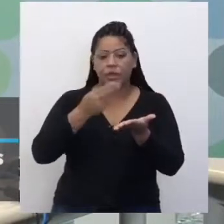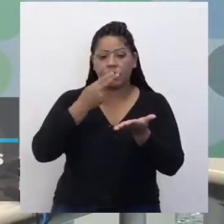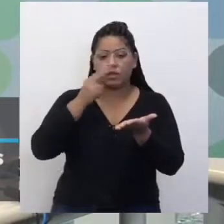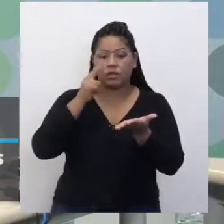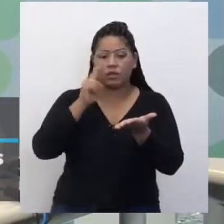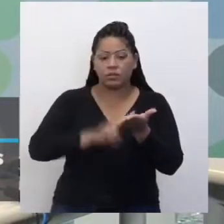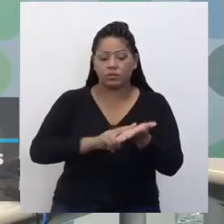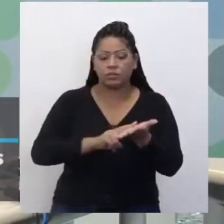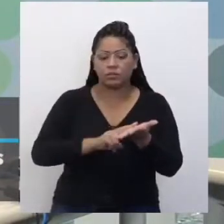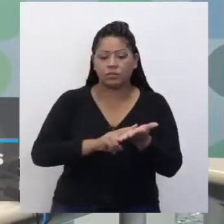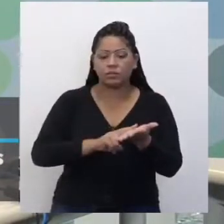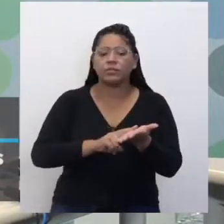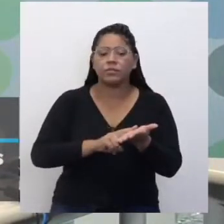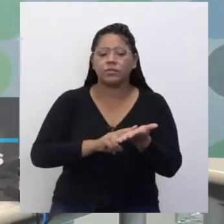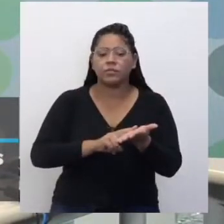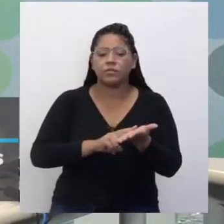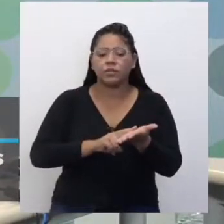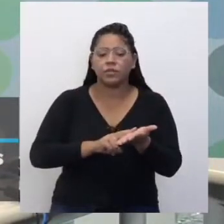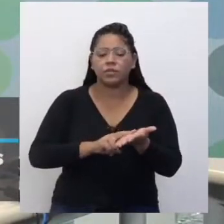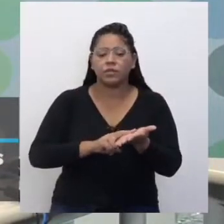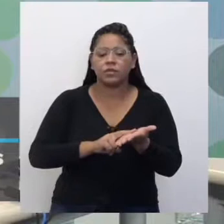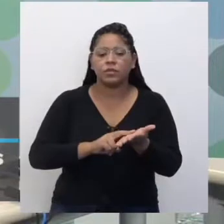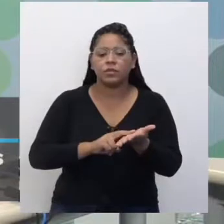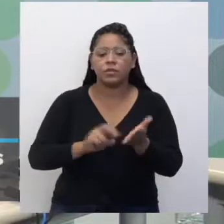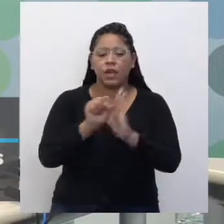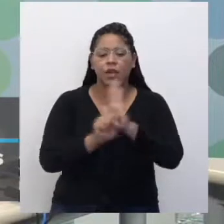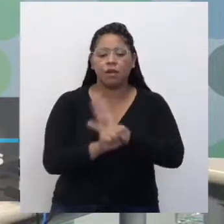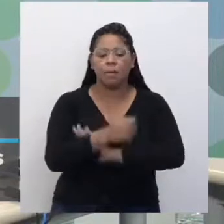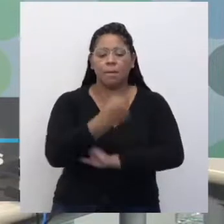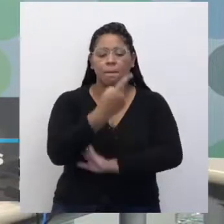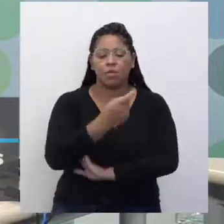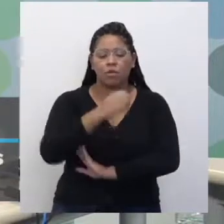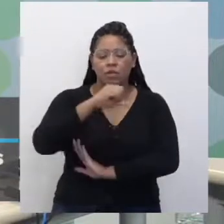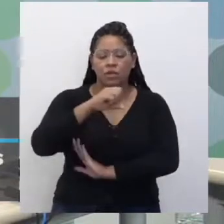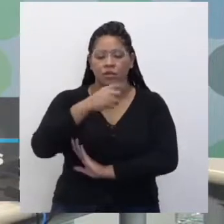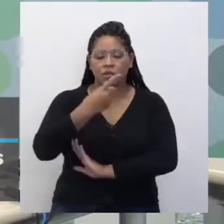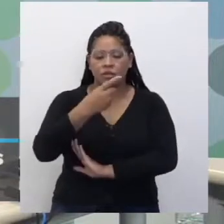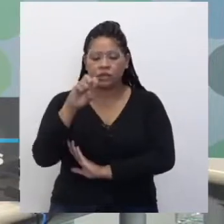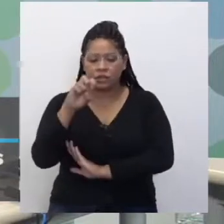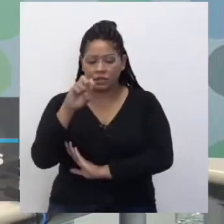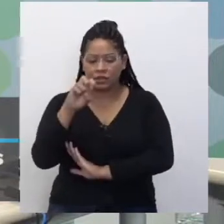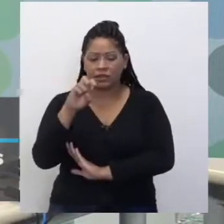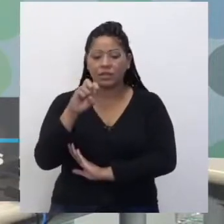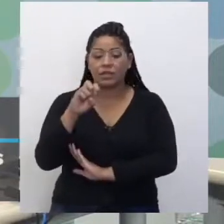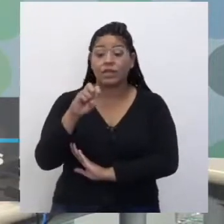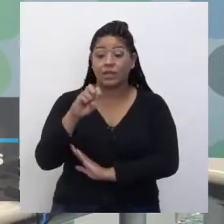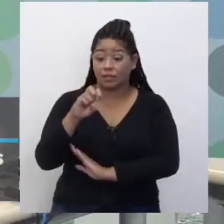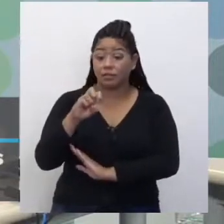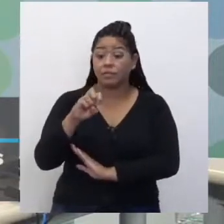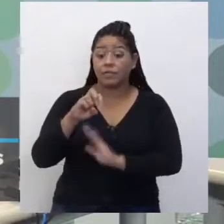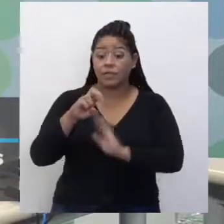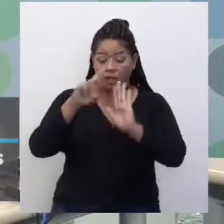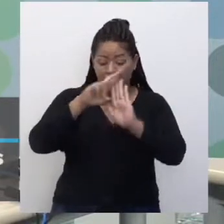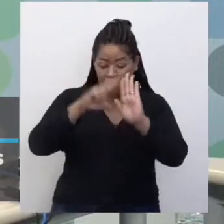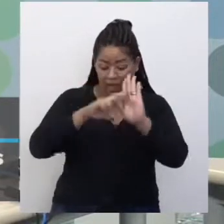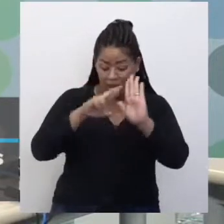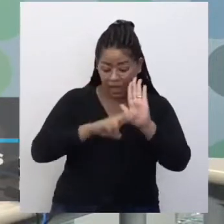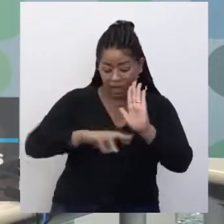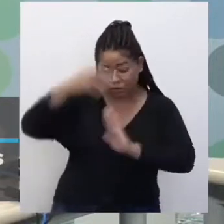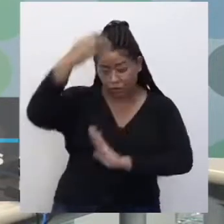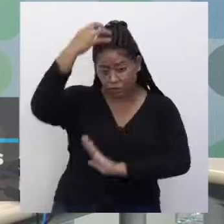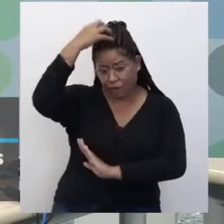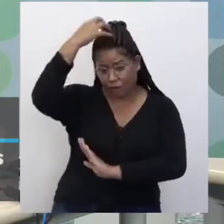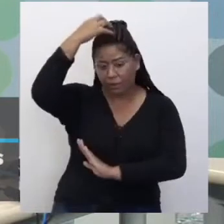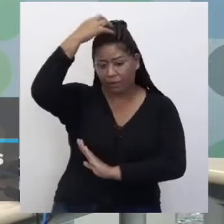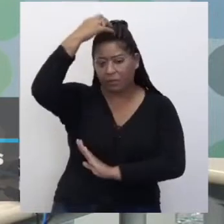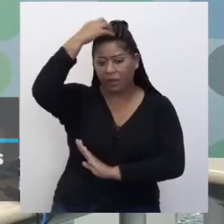Magna, documento de 1215, que regulamentou ali, deu regras ao poder político do rei naquele